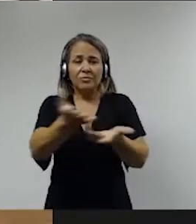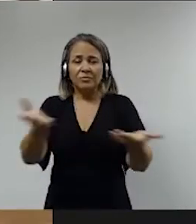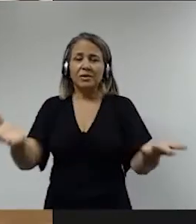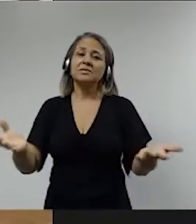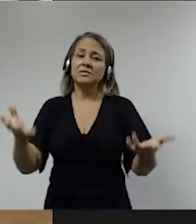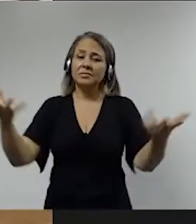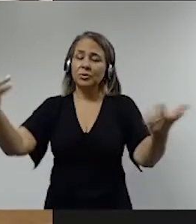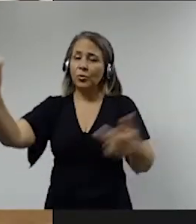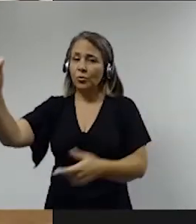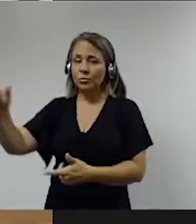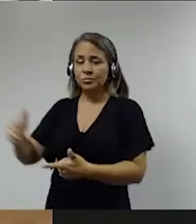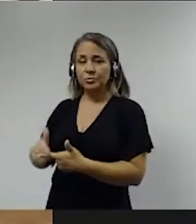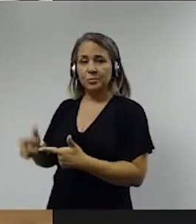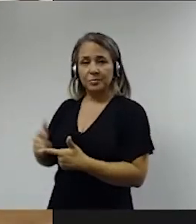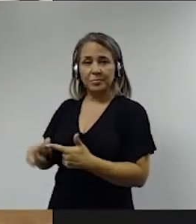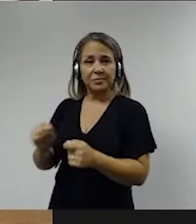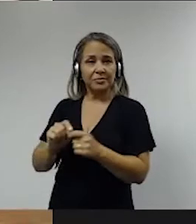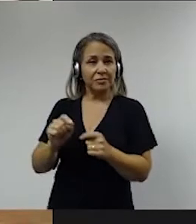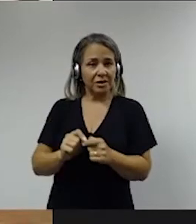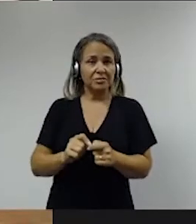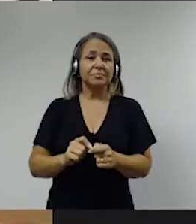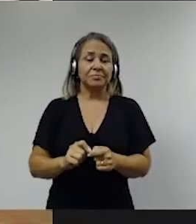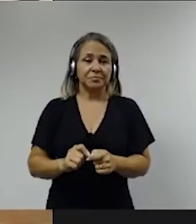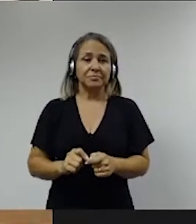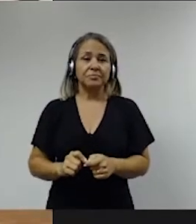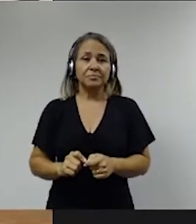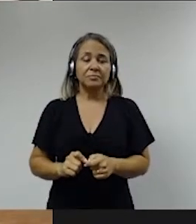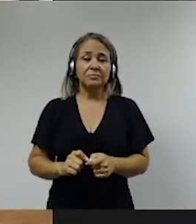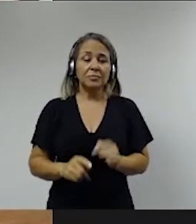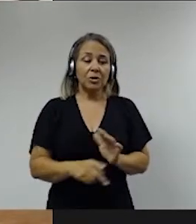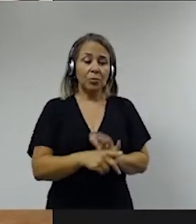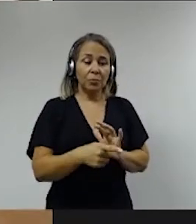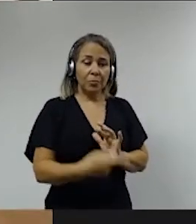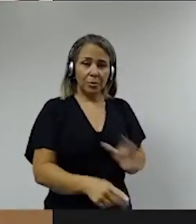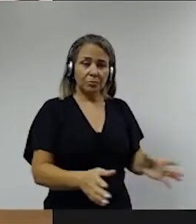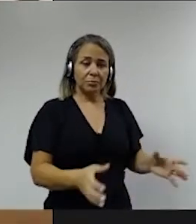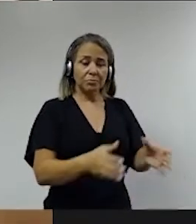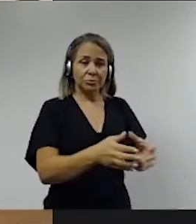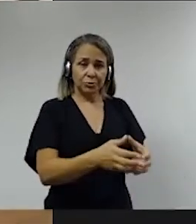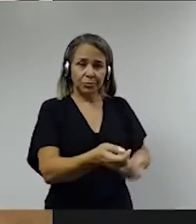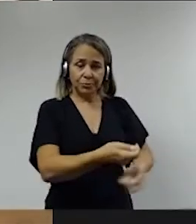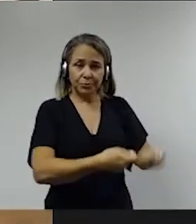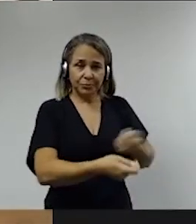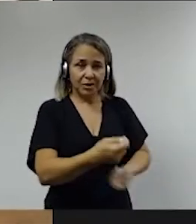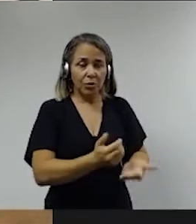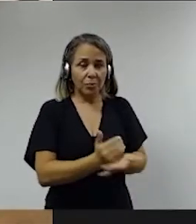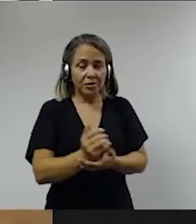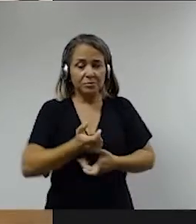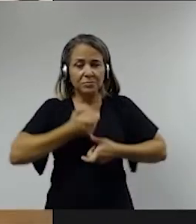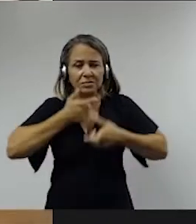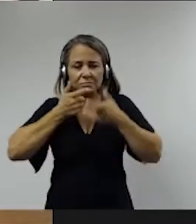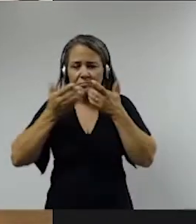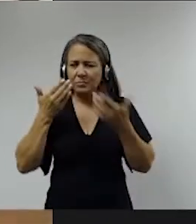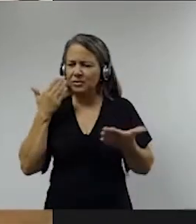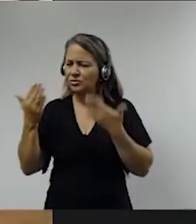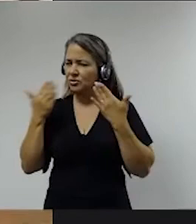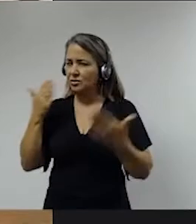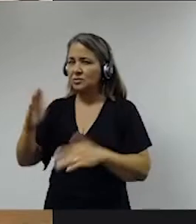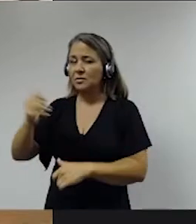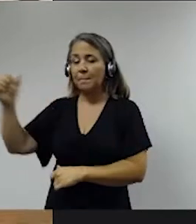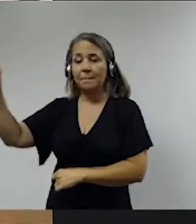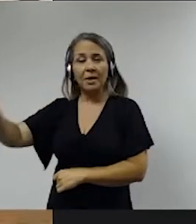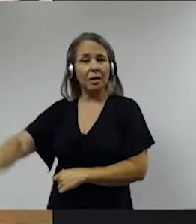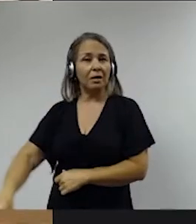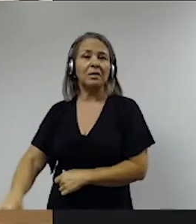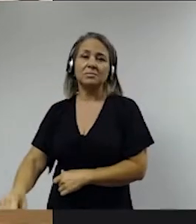em vários outros, isso faz com que o próprio mercado se preocupe, e aí gere uma desconfiança ainda maior no mercado, e essa desconfiança faz com